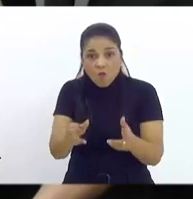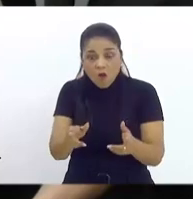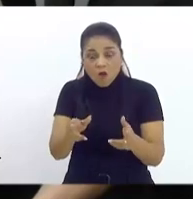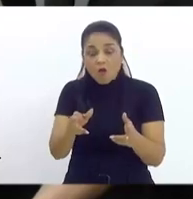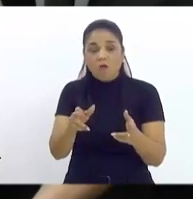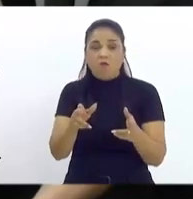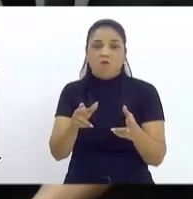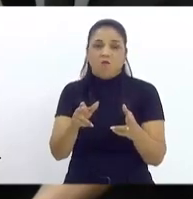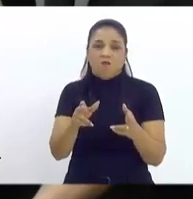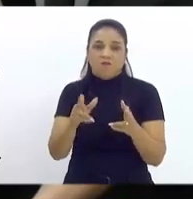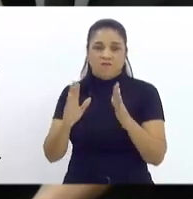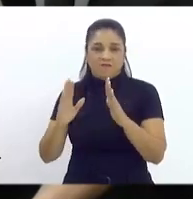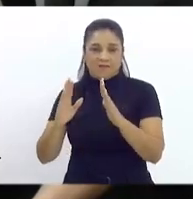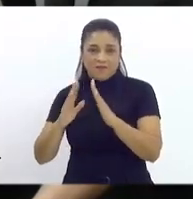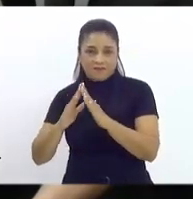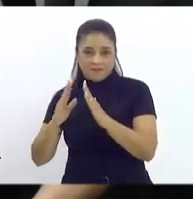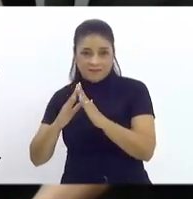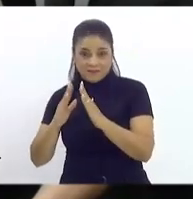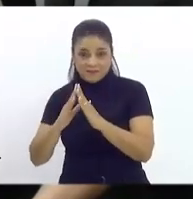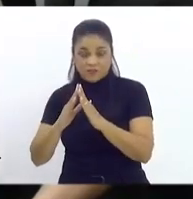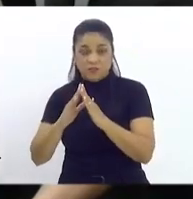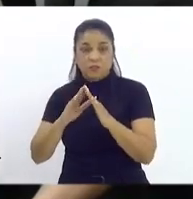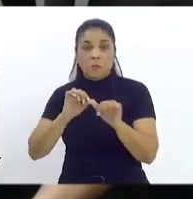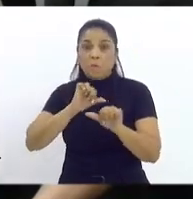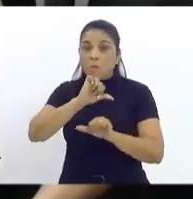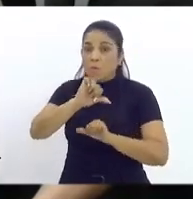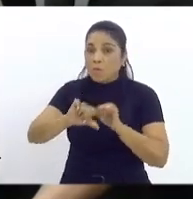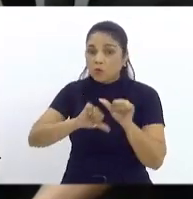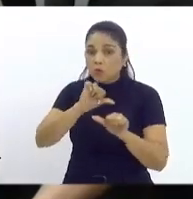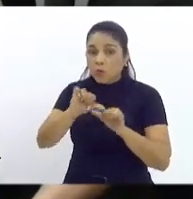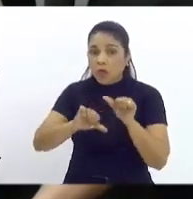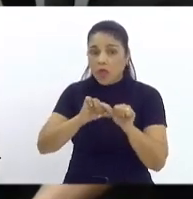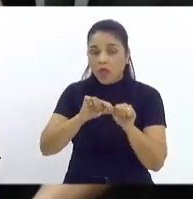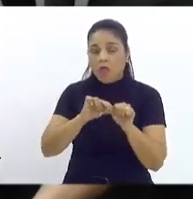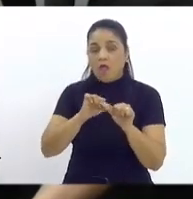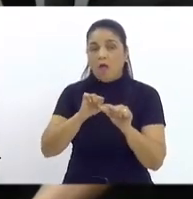mudando a pressão de recebimento do mesmo.